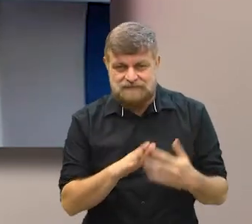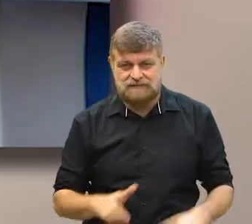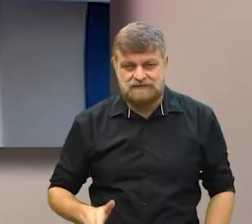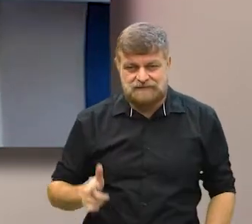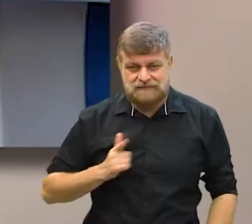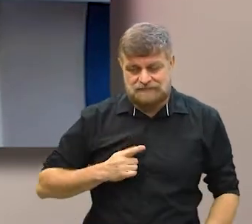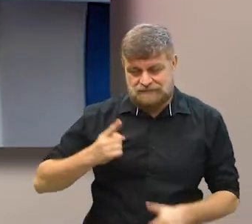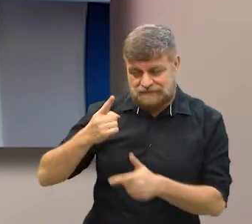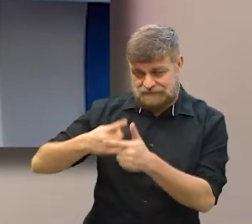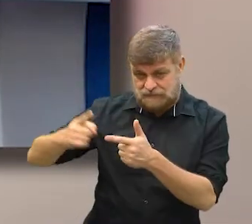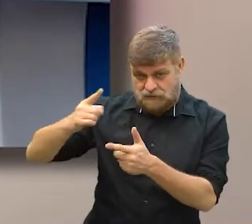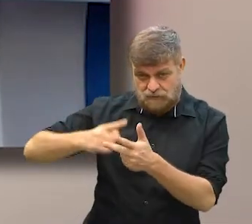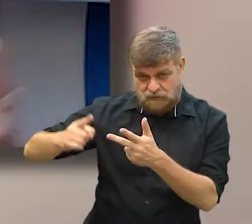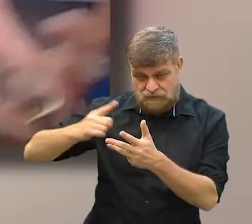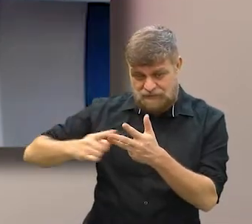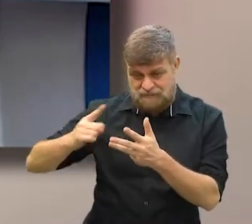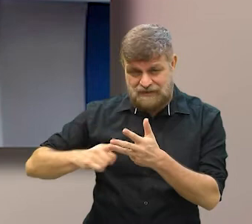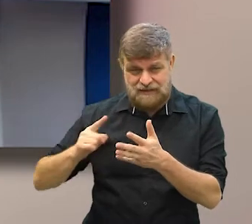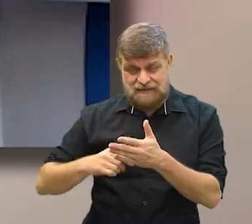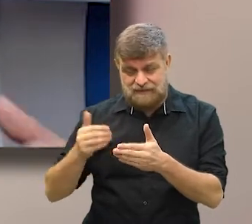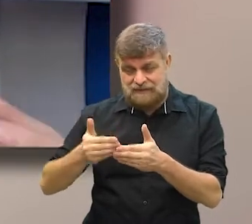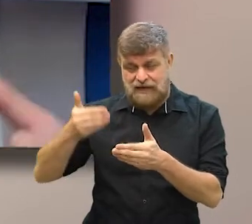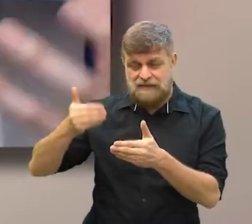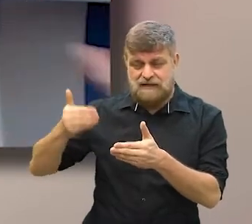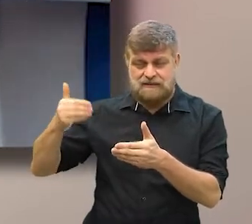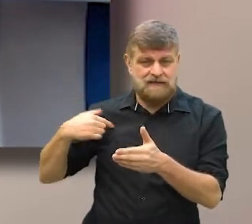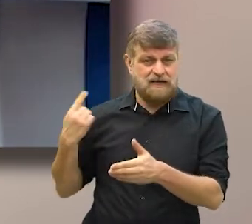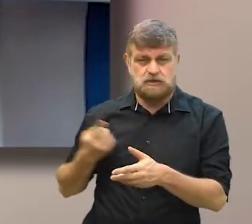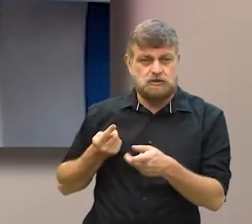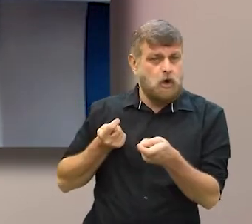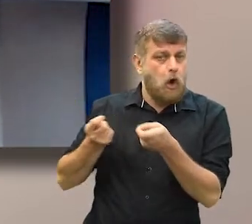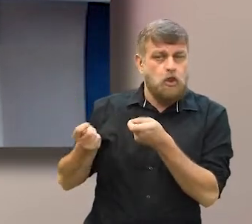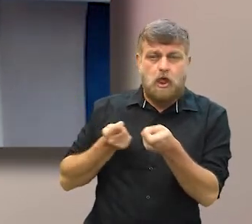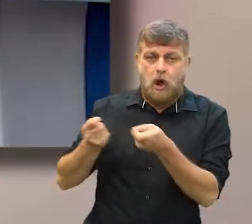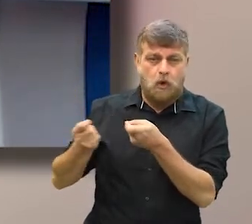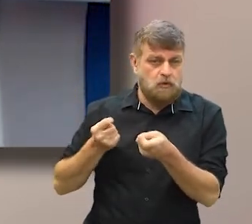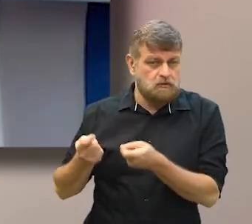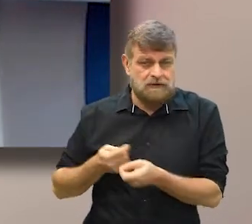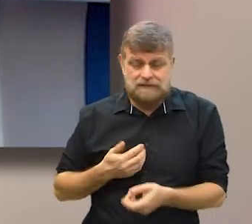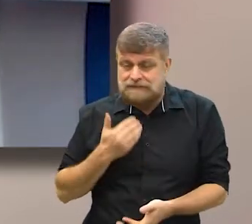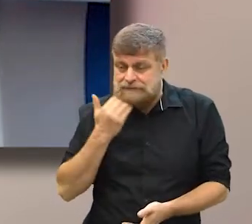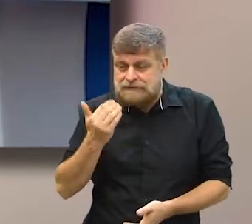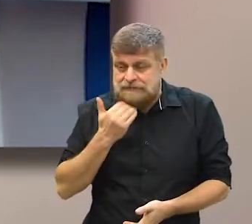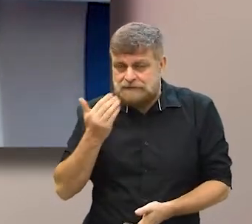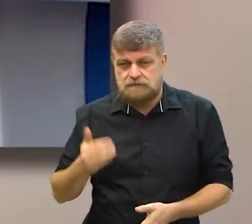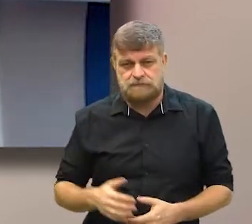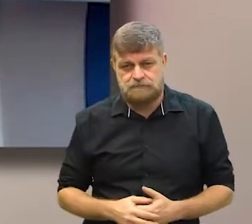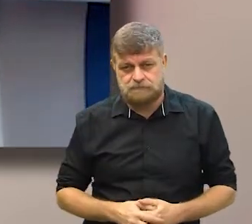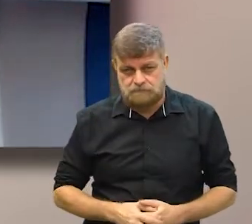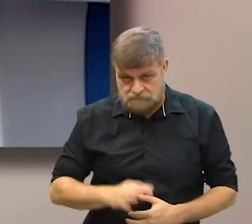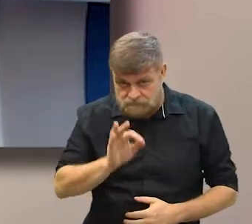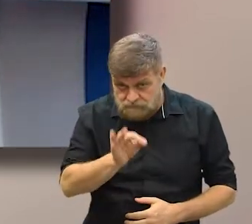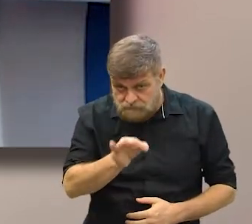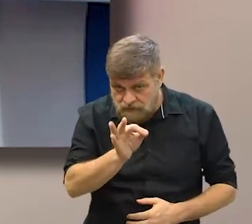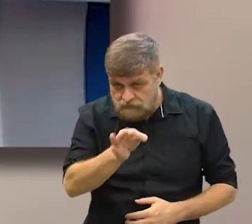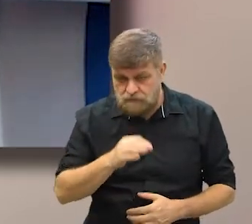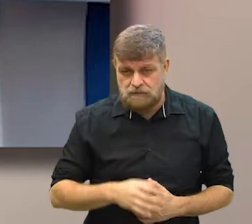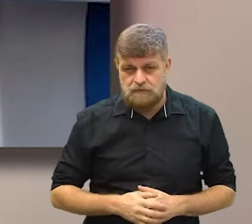situação totalmente que tem muito mais coisas que a gente não controla do que coisas que a gente controla,